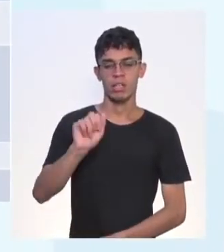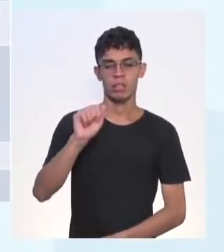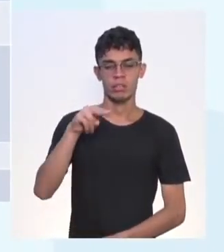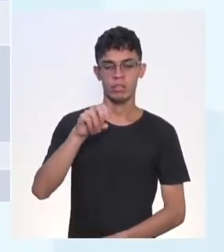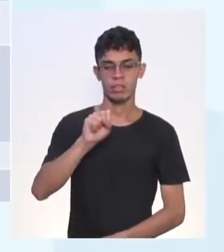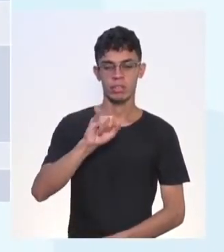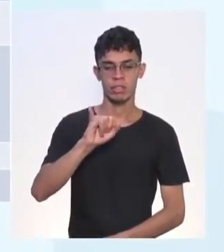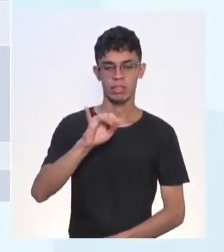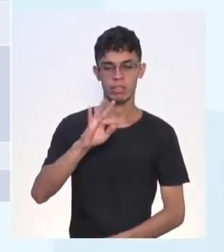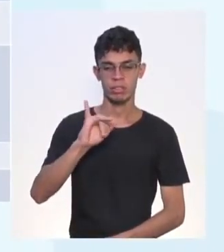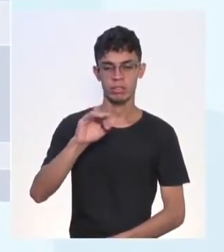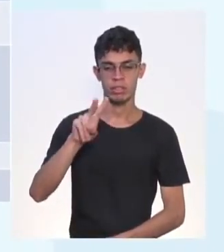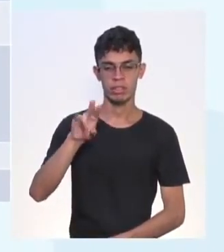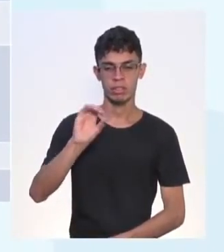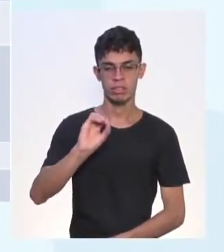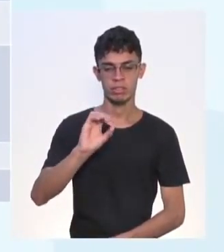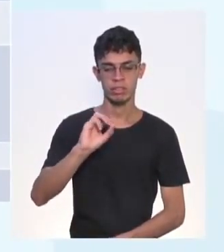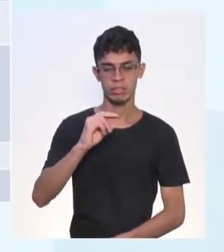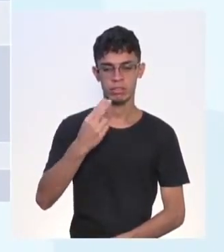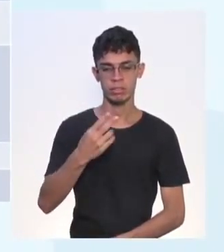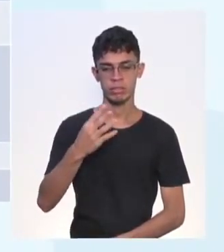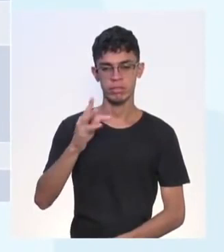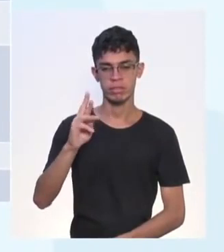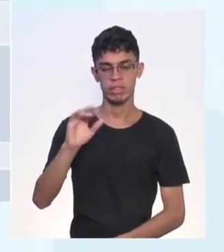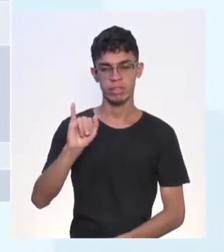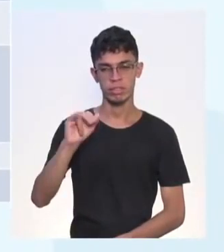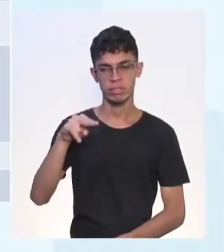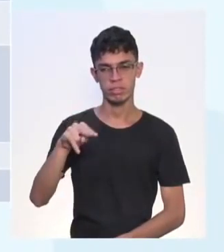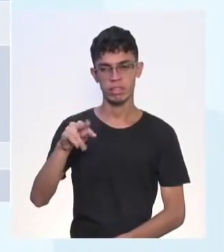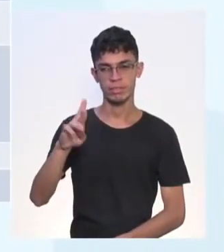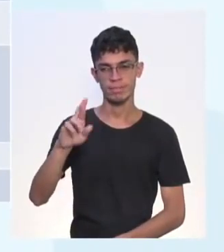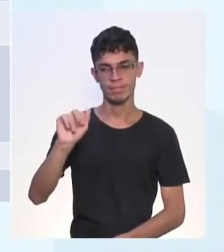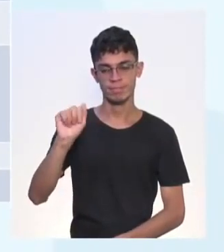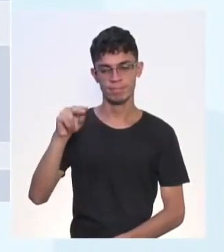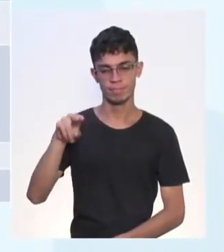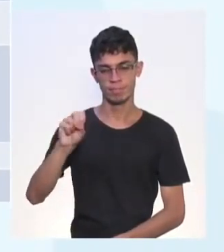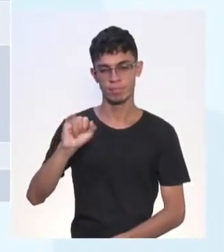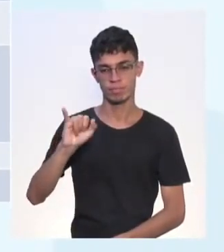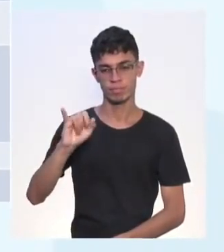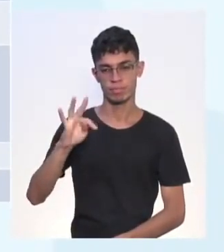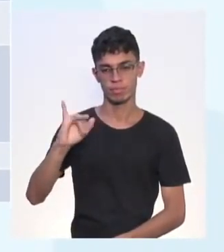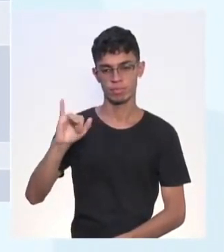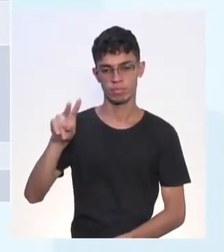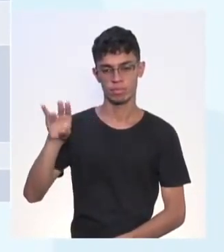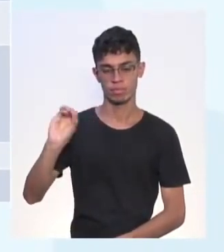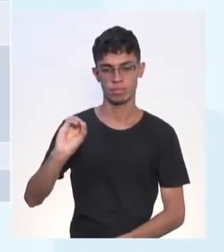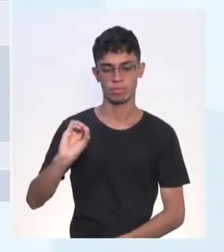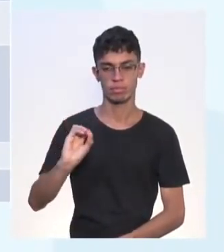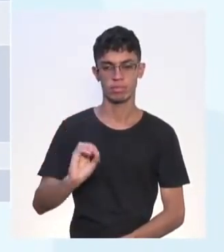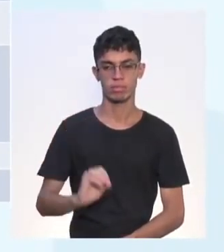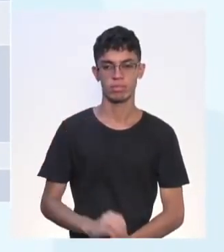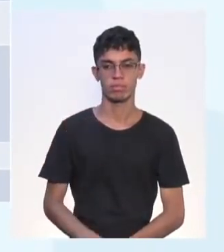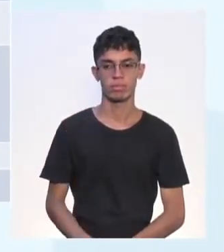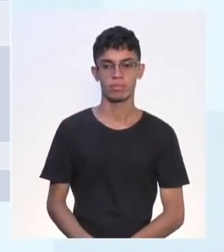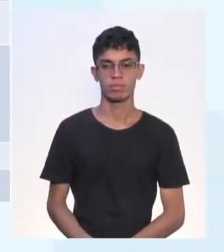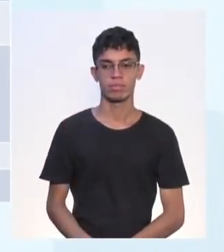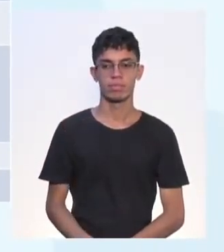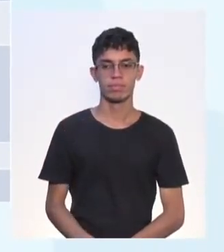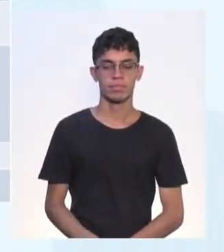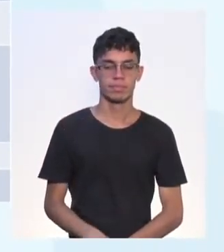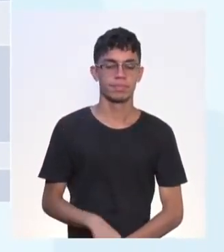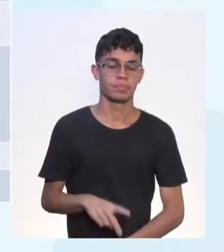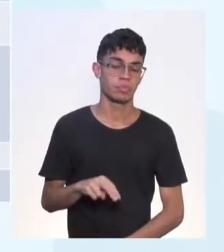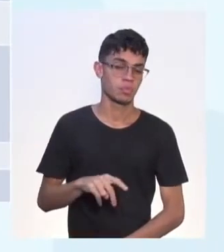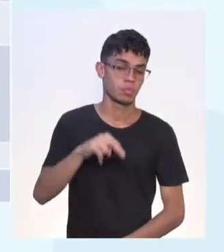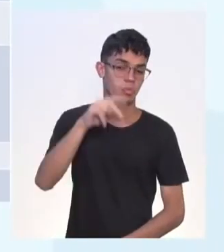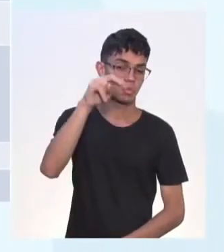professores estão colocando aqui, que sobem e descem é intransitivo. Então, na verdade, sobem e descem